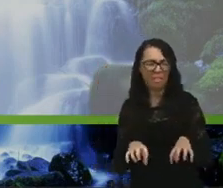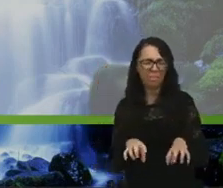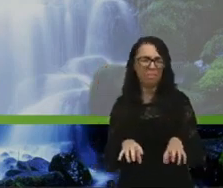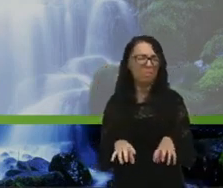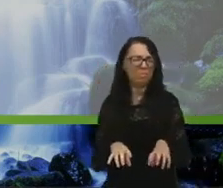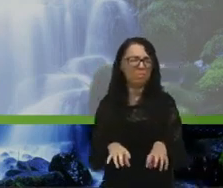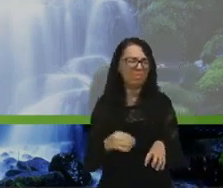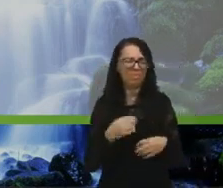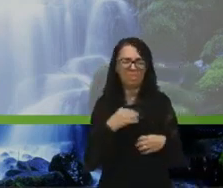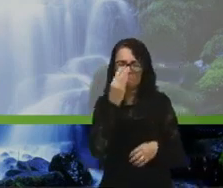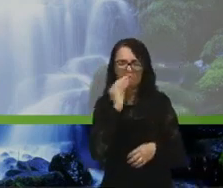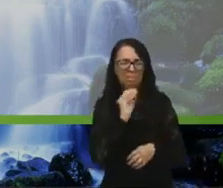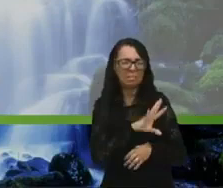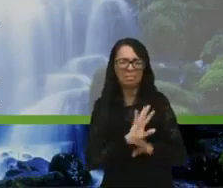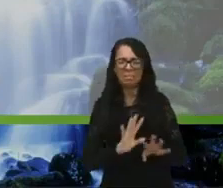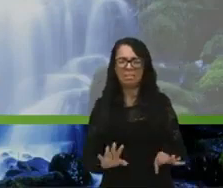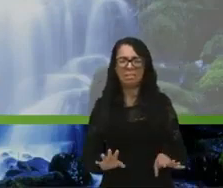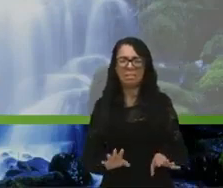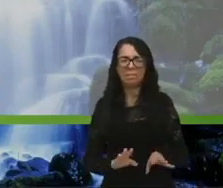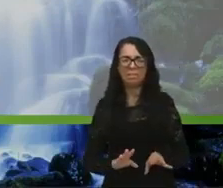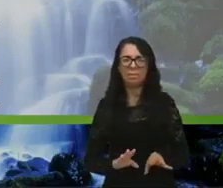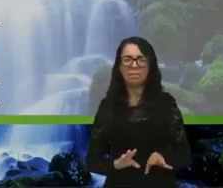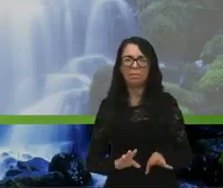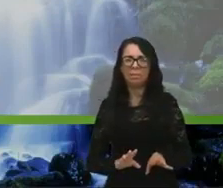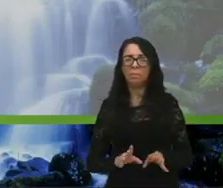pedindo para que Deus os faça ter dinheiro.